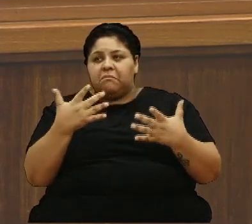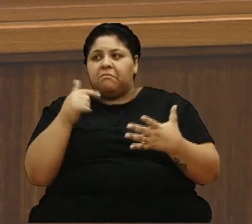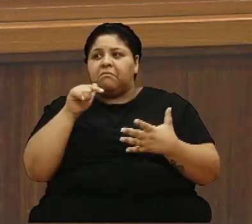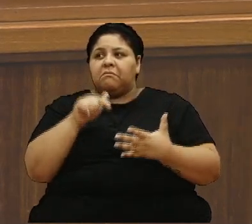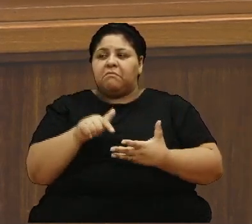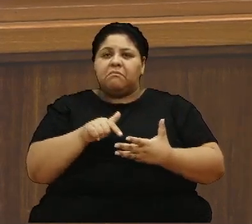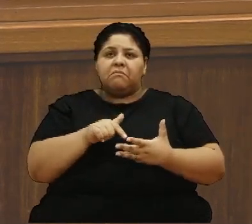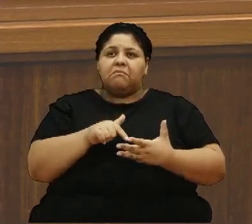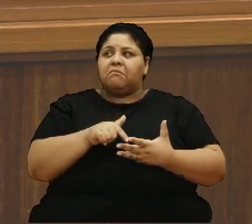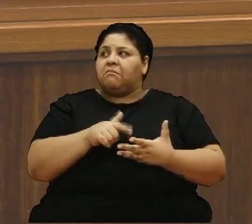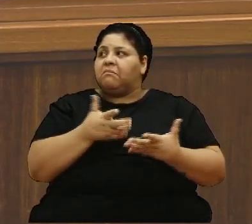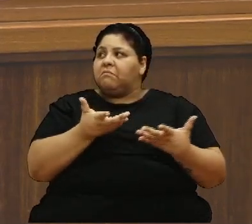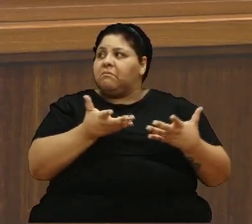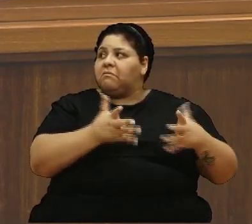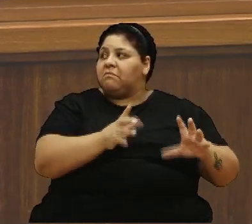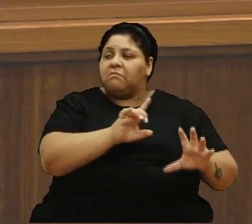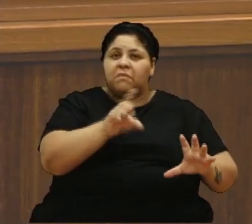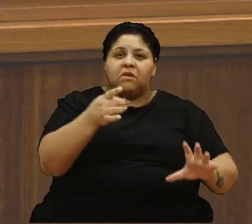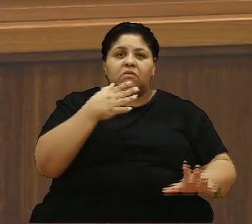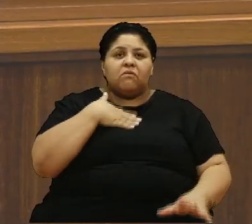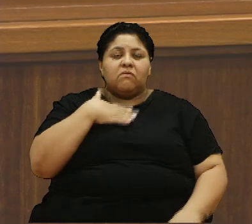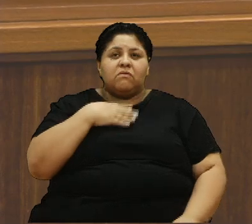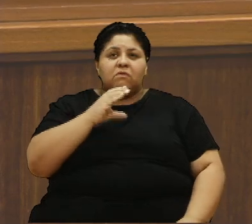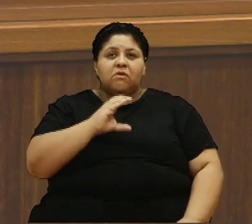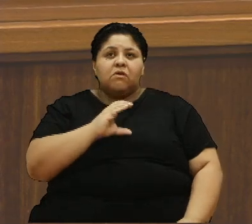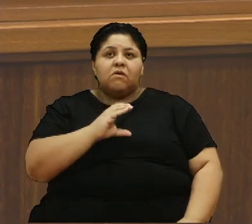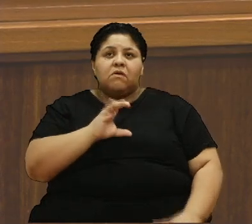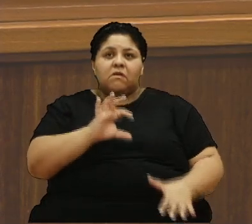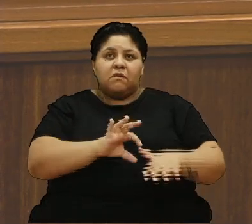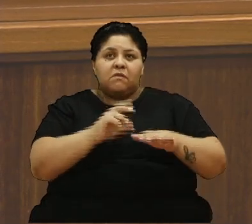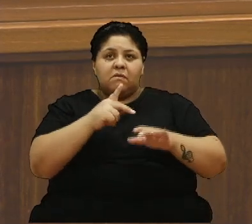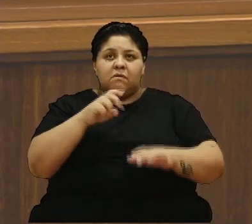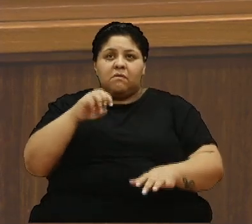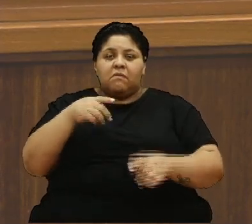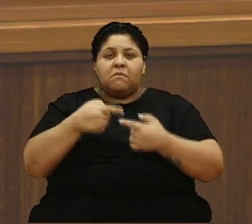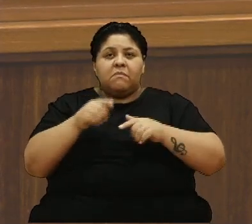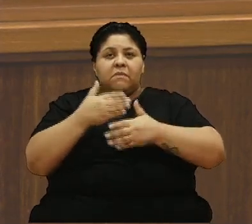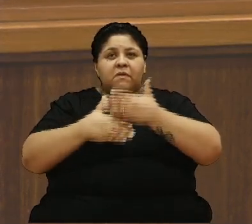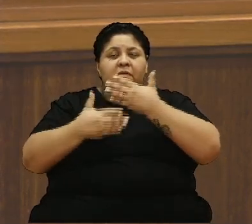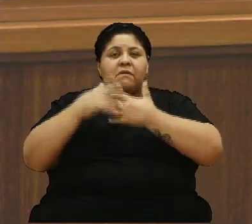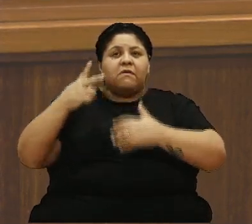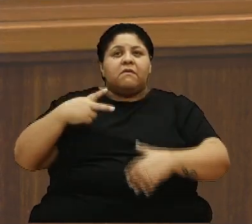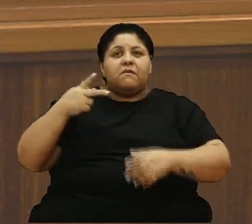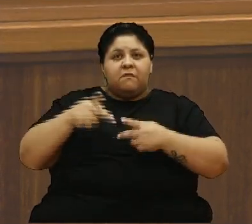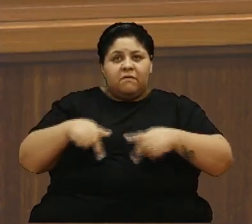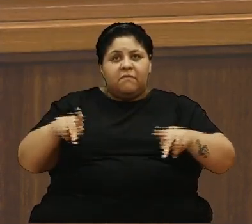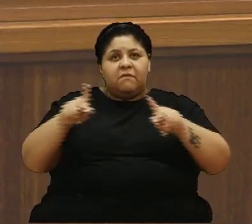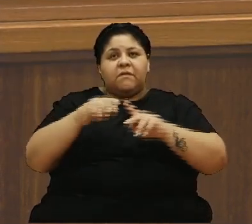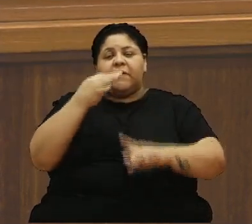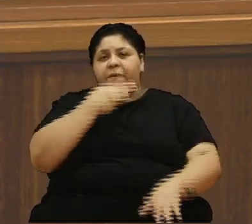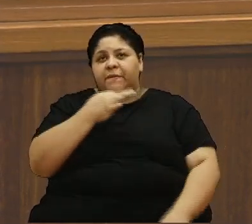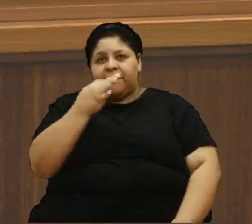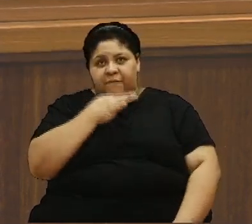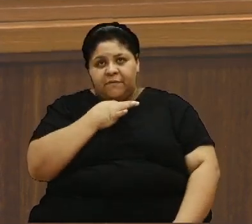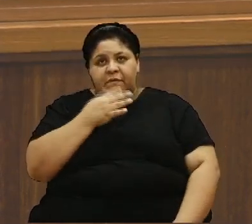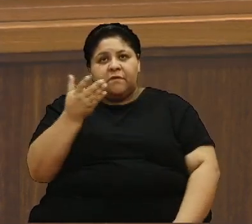uma afronta, não só a mim, coordenadora da PEN, mas a todas as vereadoras e a população de